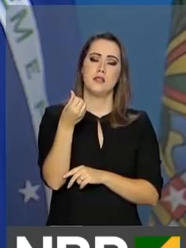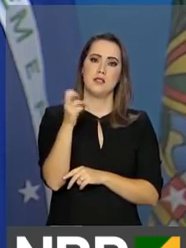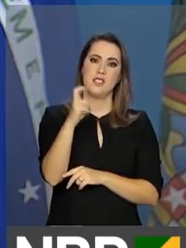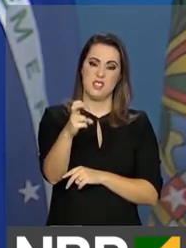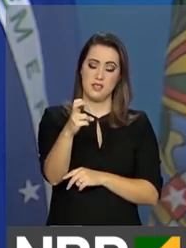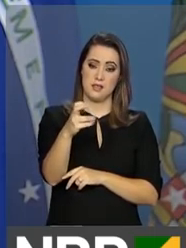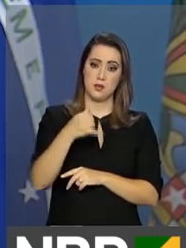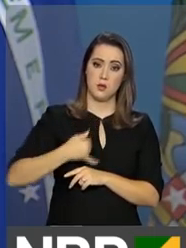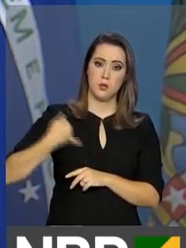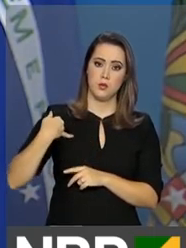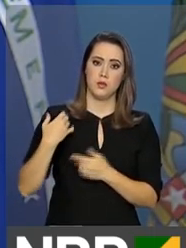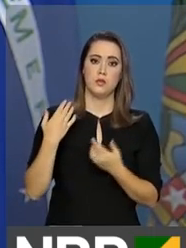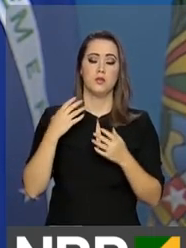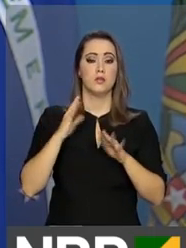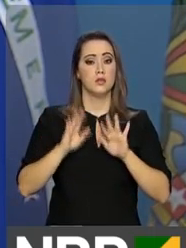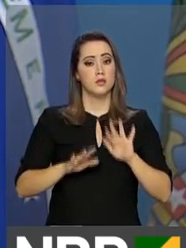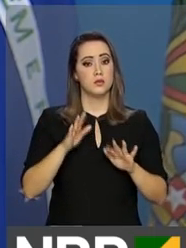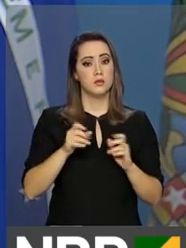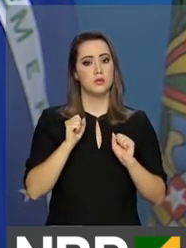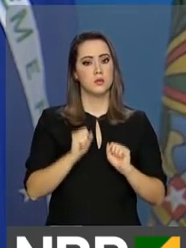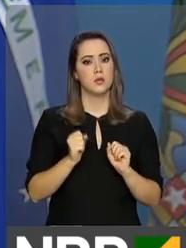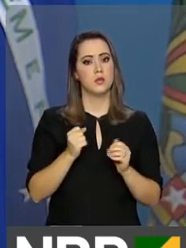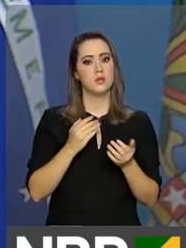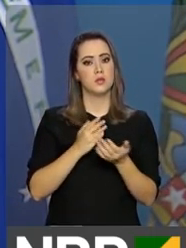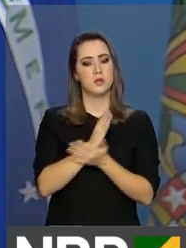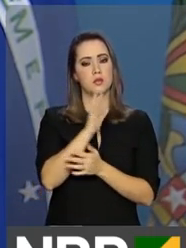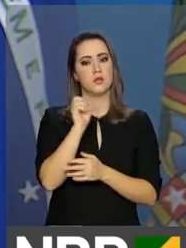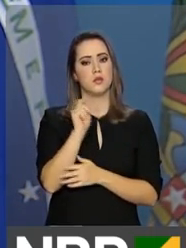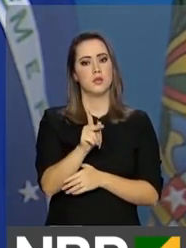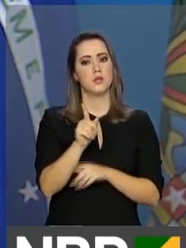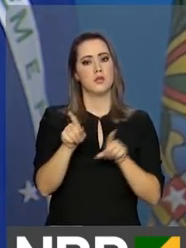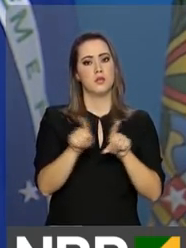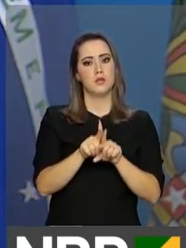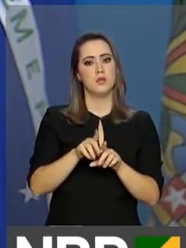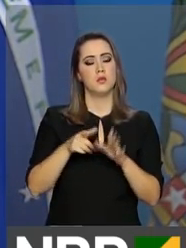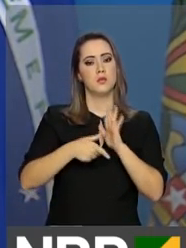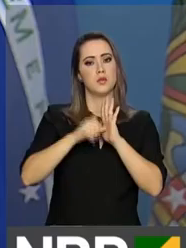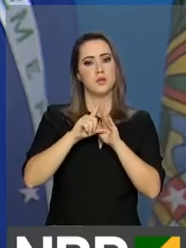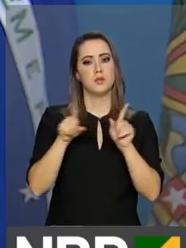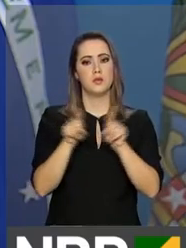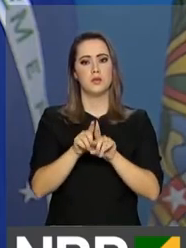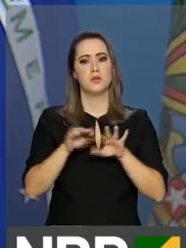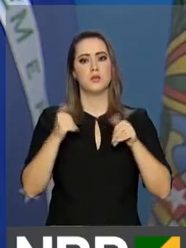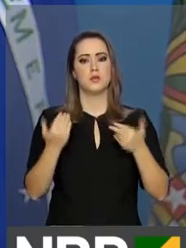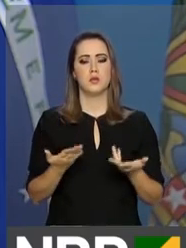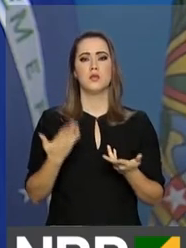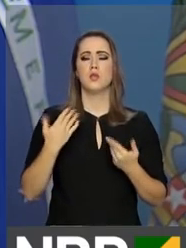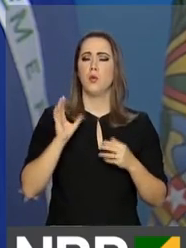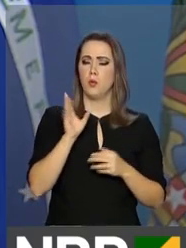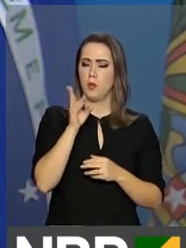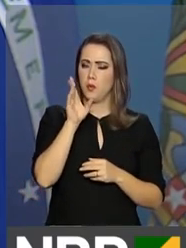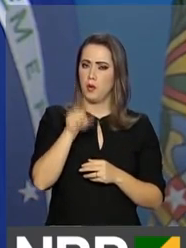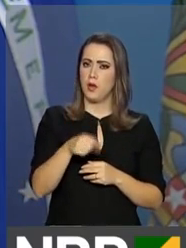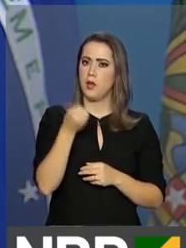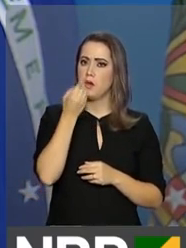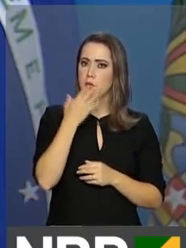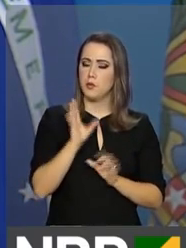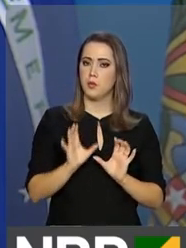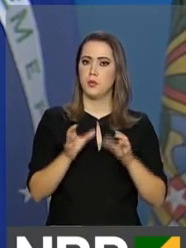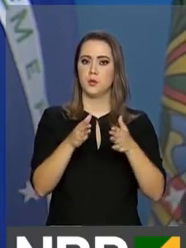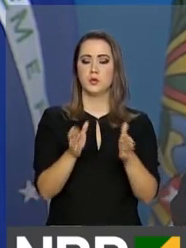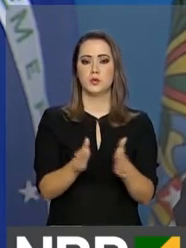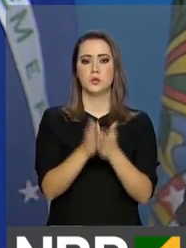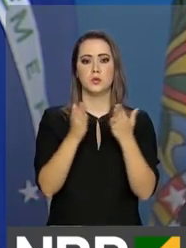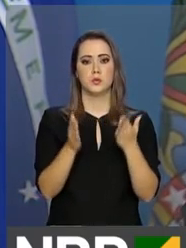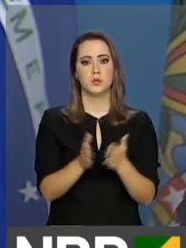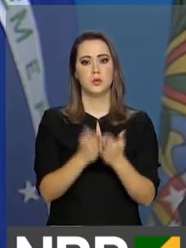contribuir permanentemente, talvez possam aposentar-se muito antes. Portanto, traz uma vantagem para os mais pobres. Outro equívoco, não é